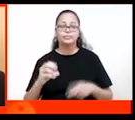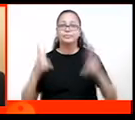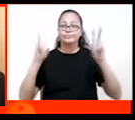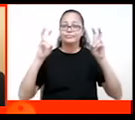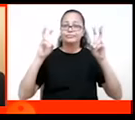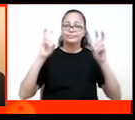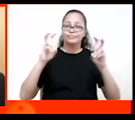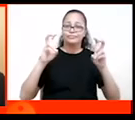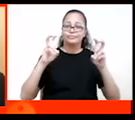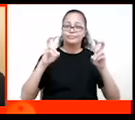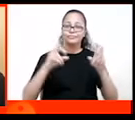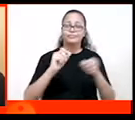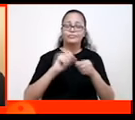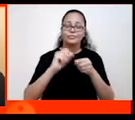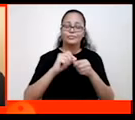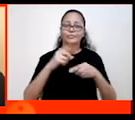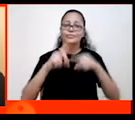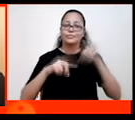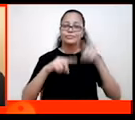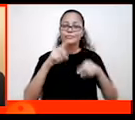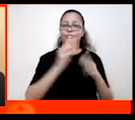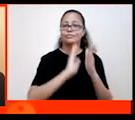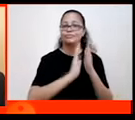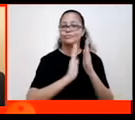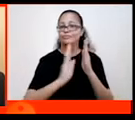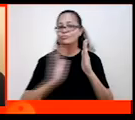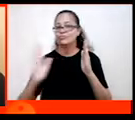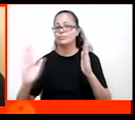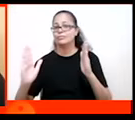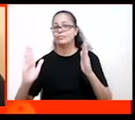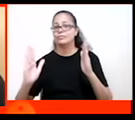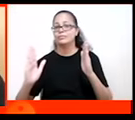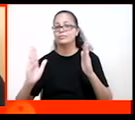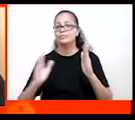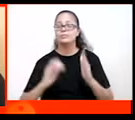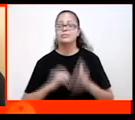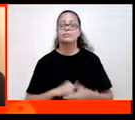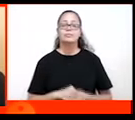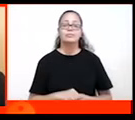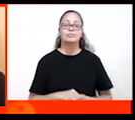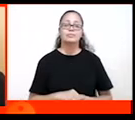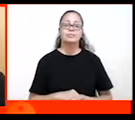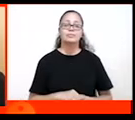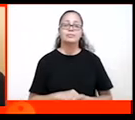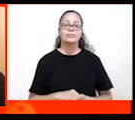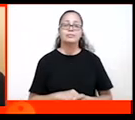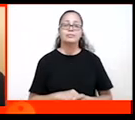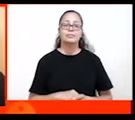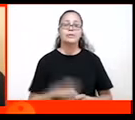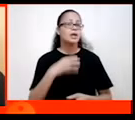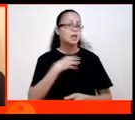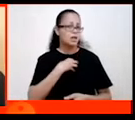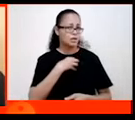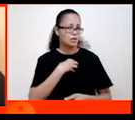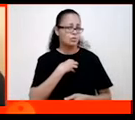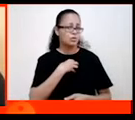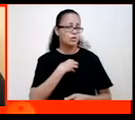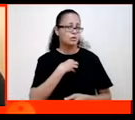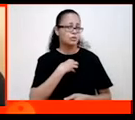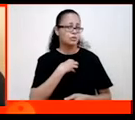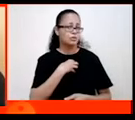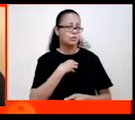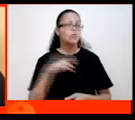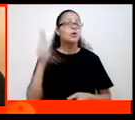Denominou-se produção de massa de bens. Esse aumento aí da produção em razão da criação da linha de montagem. Esse modo de produção ele